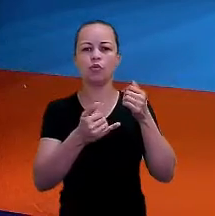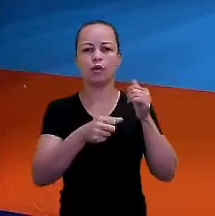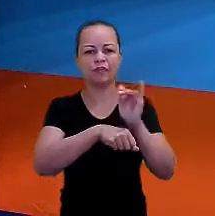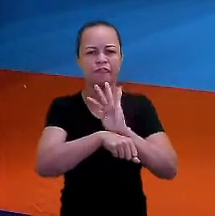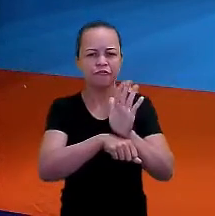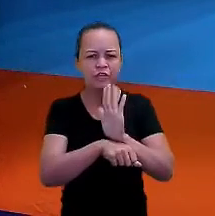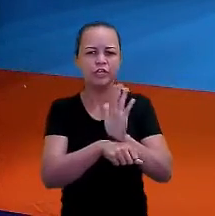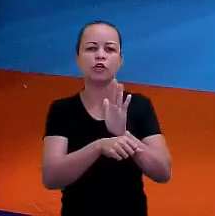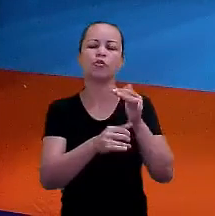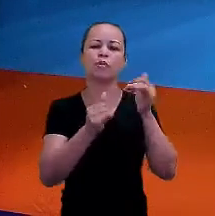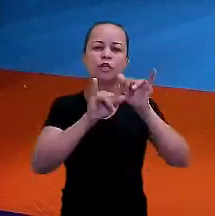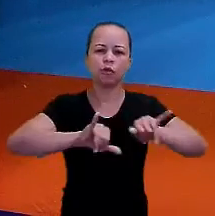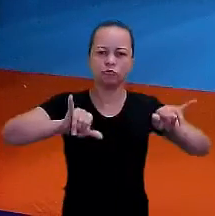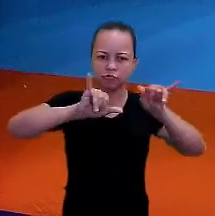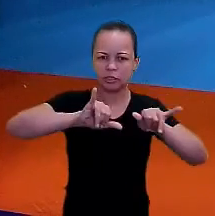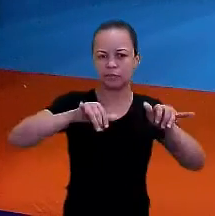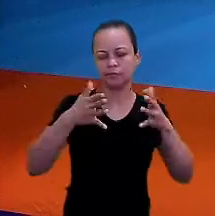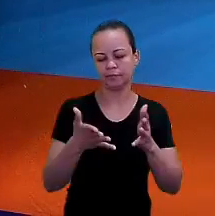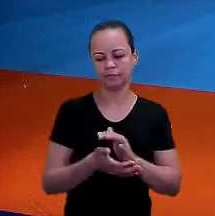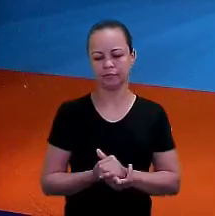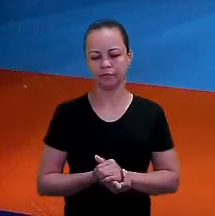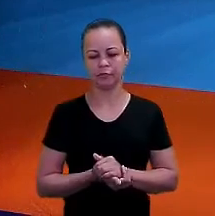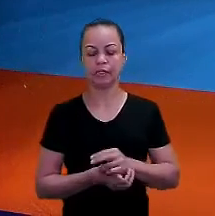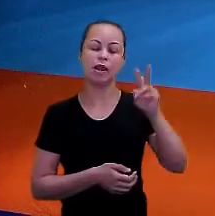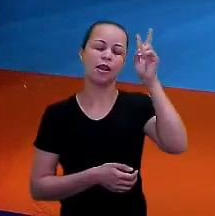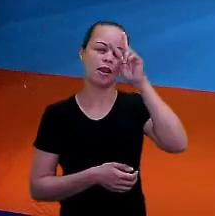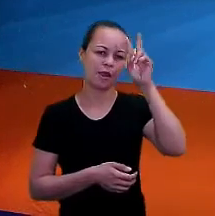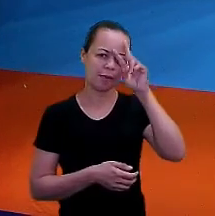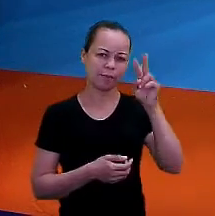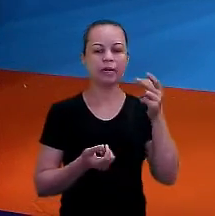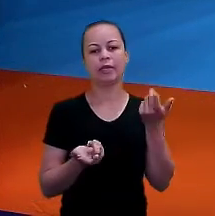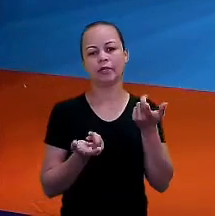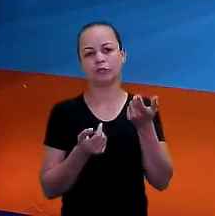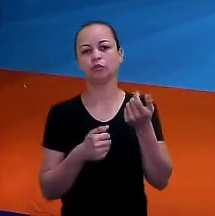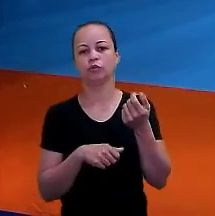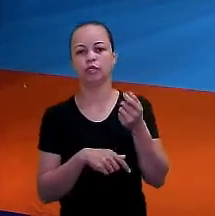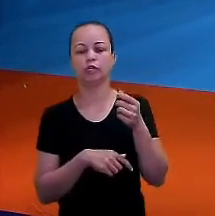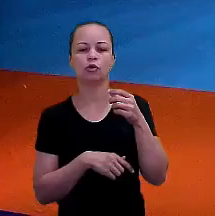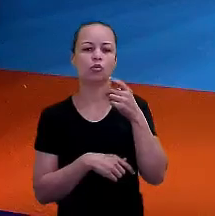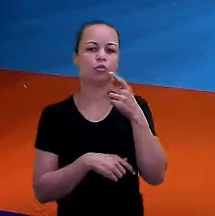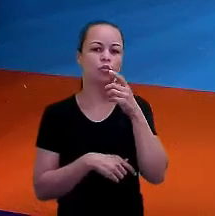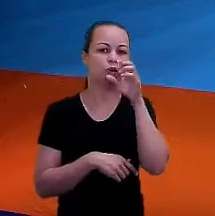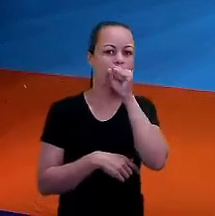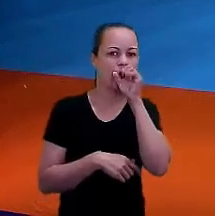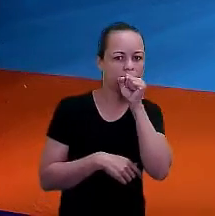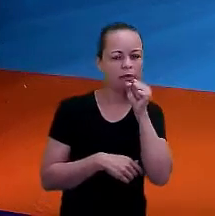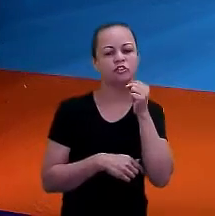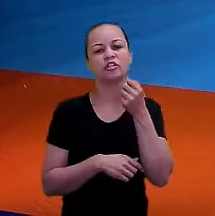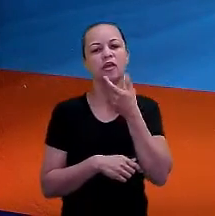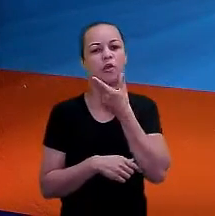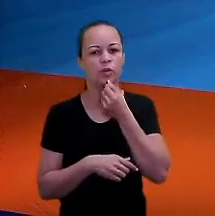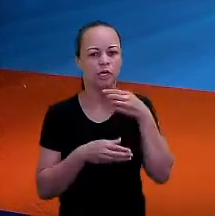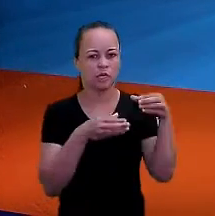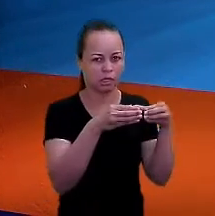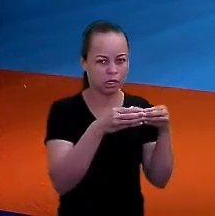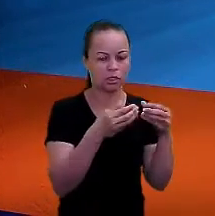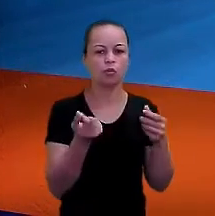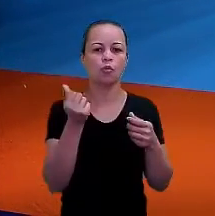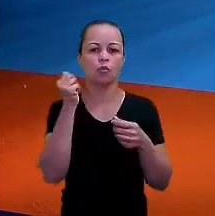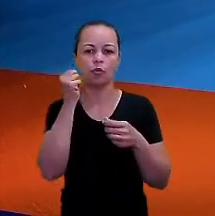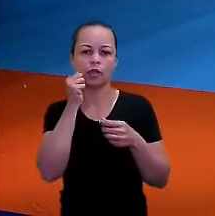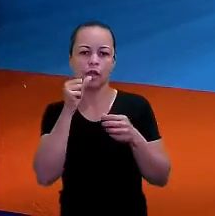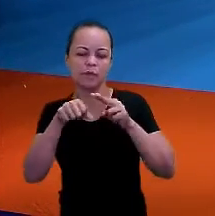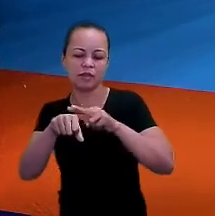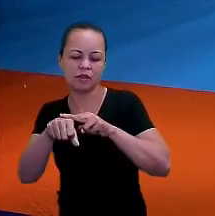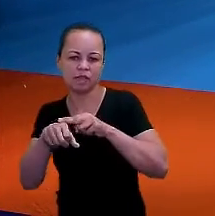Lembrando, essa cor aqui é menino e a outra é menina, tá bom? Então a gente vai responder